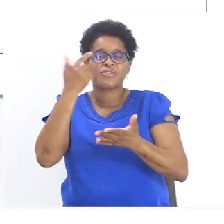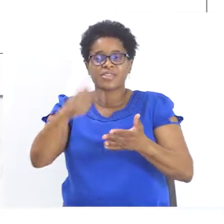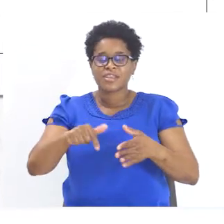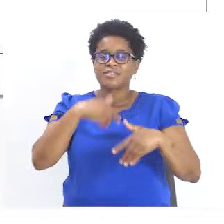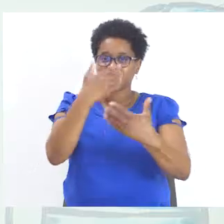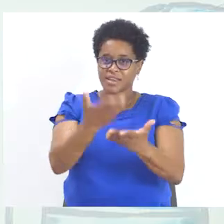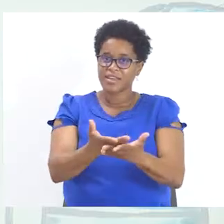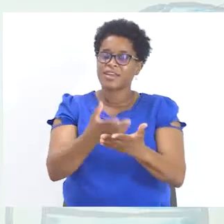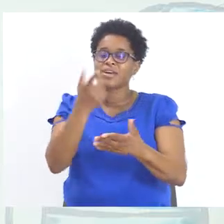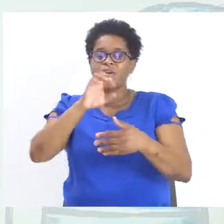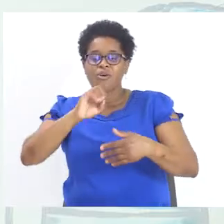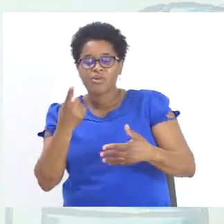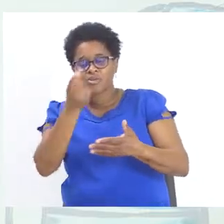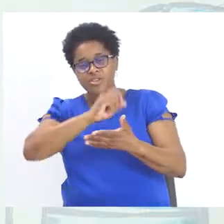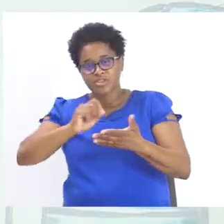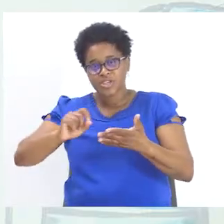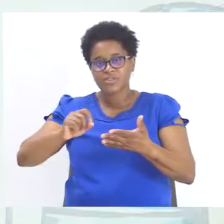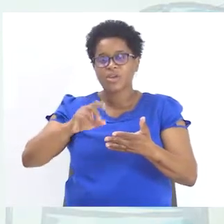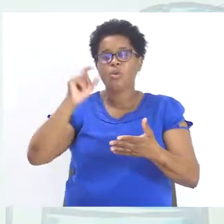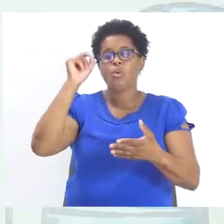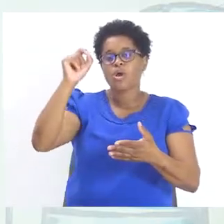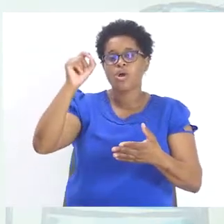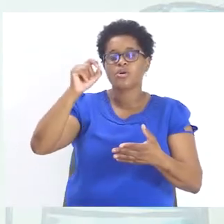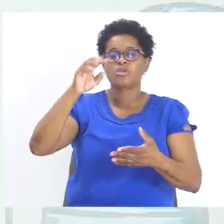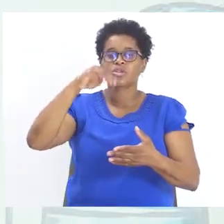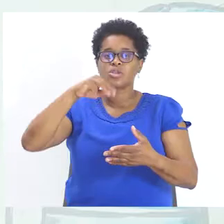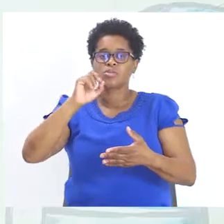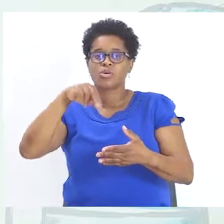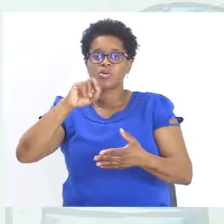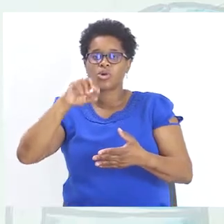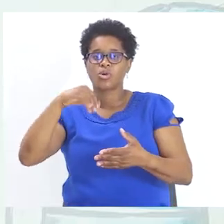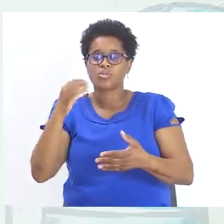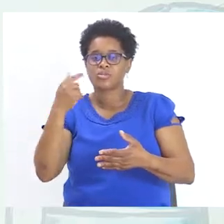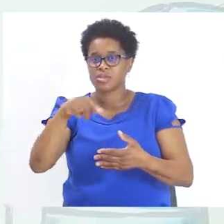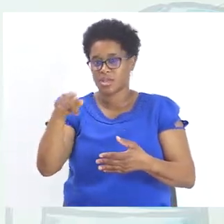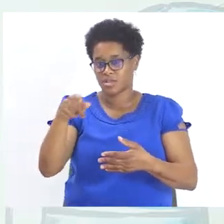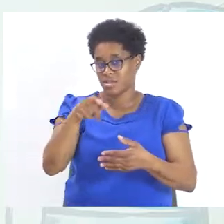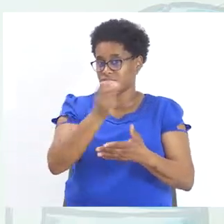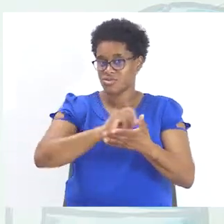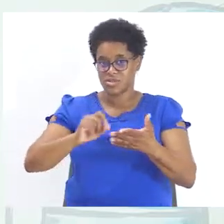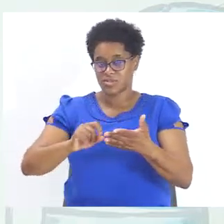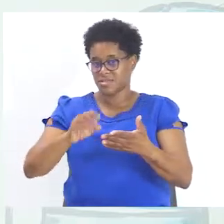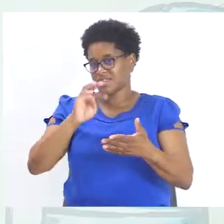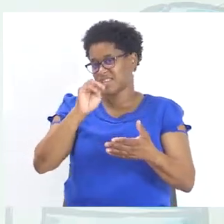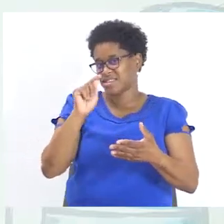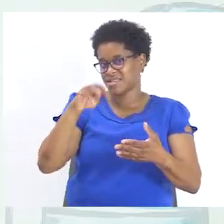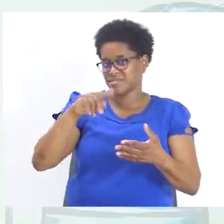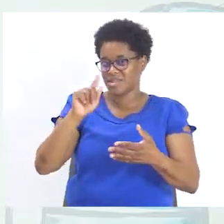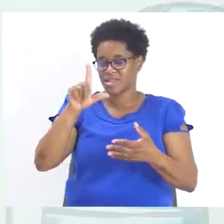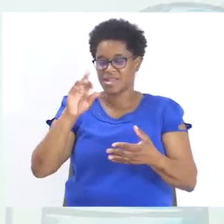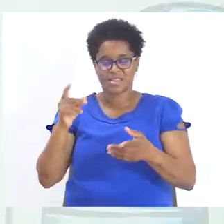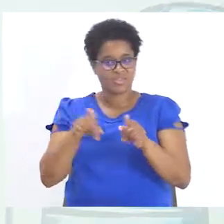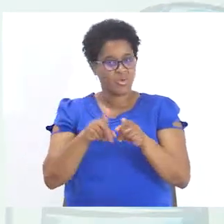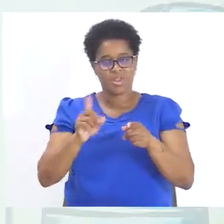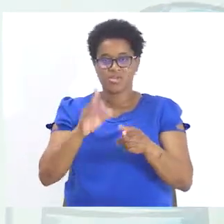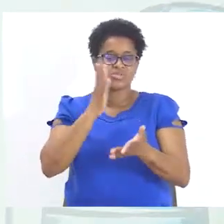ter que entregar ou tem que escrever o grau do monômio que vocês têm ali. Ali já não é para escrever monômio semelhante nem nada, é